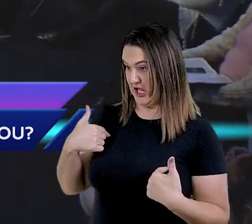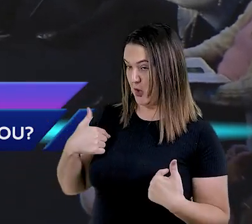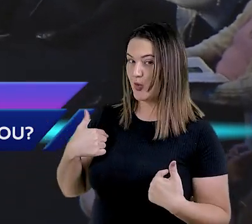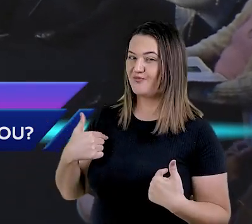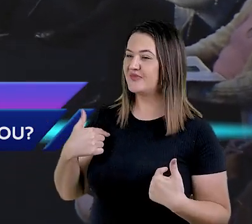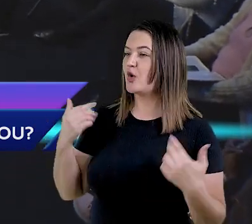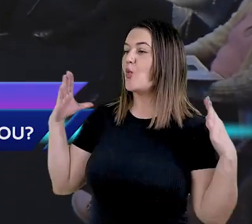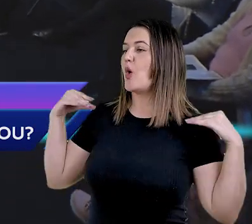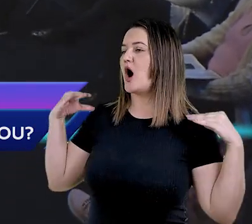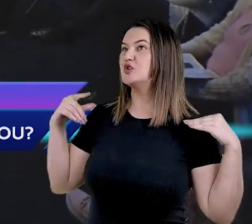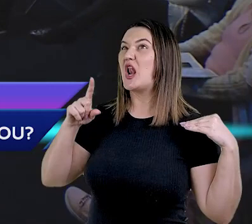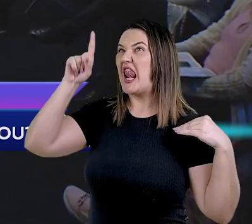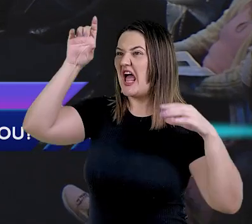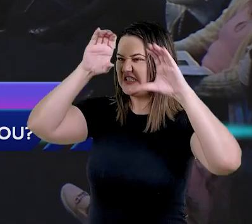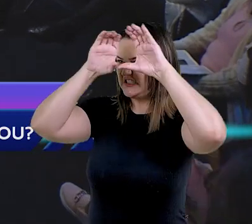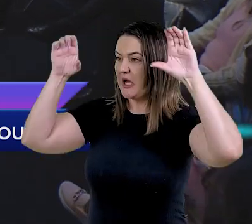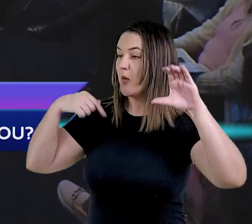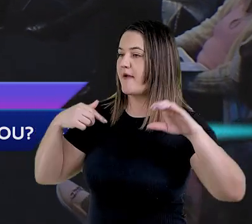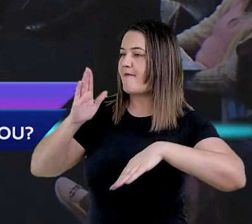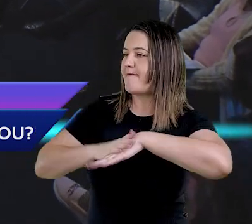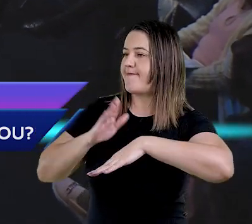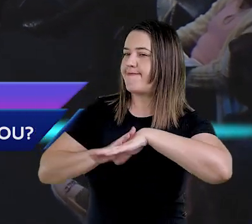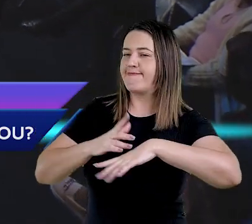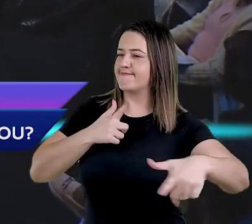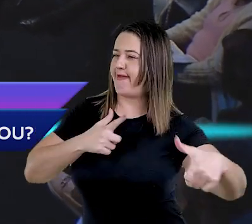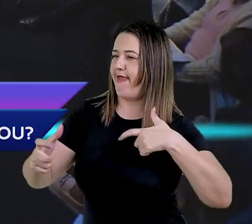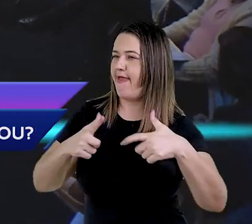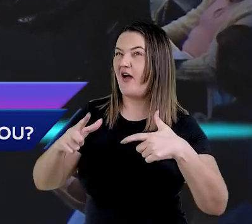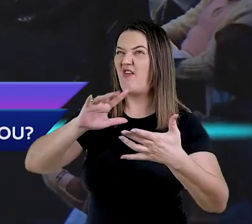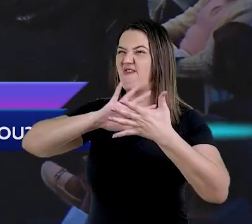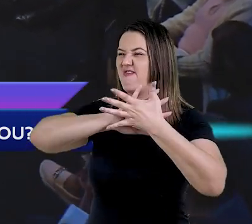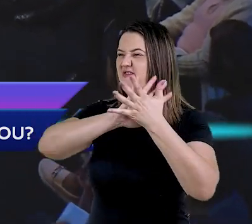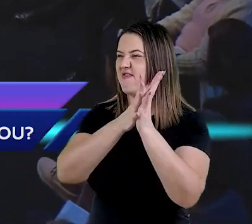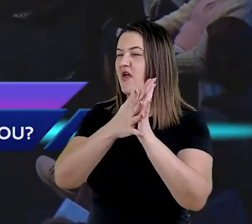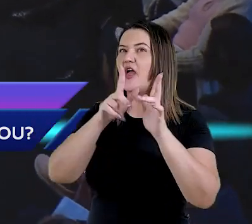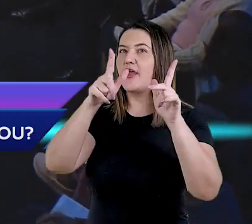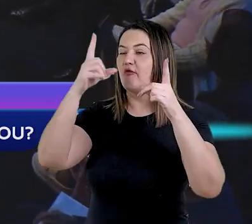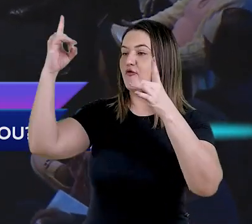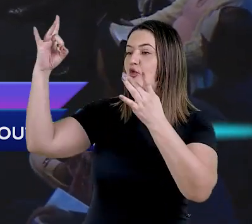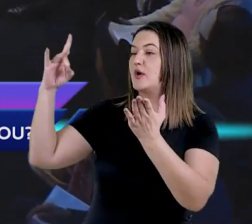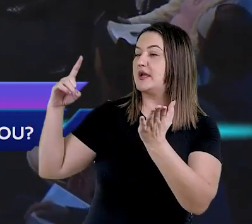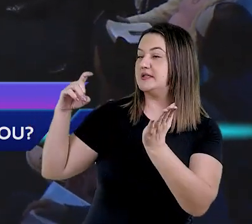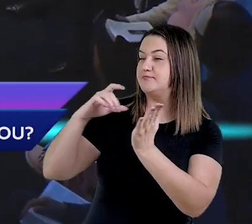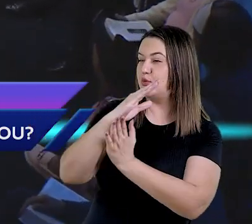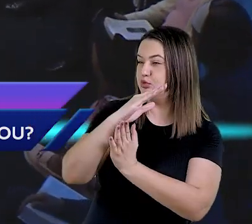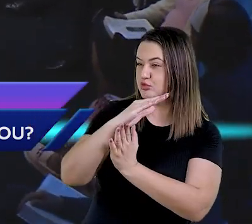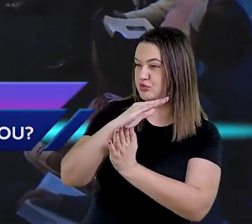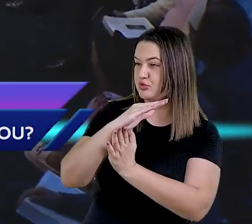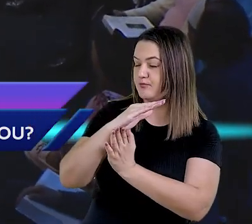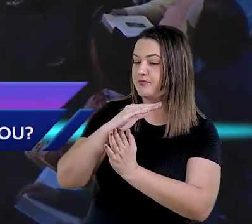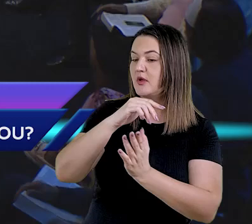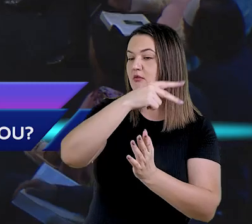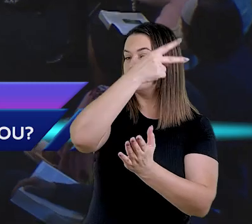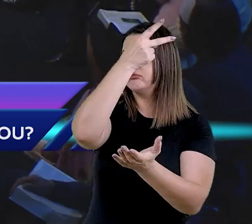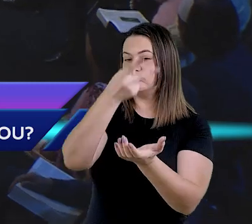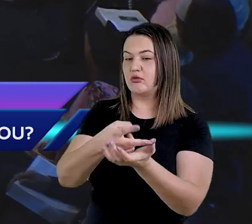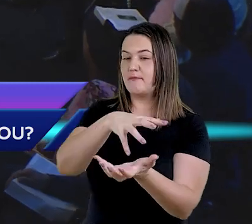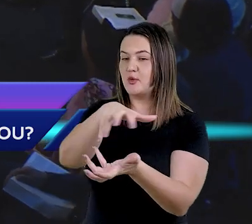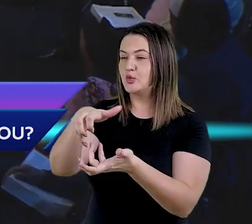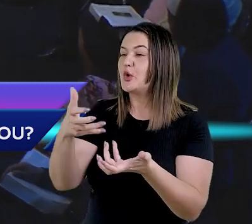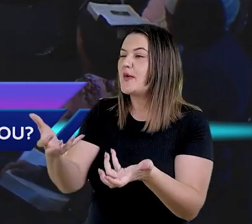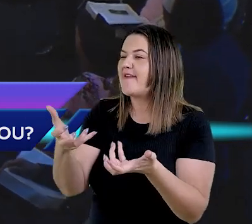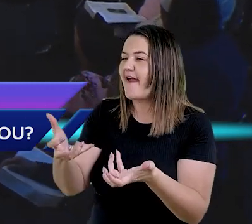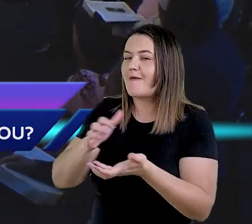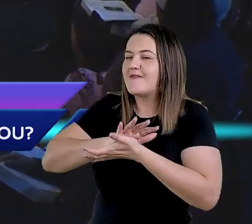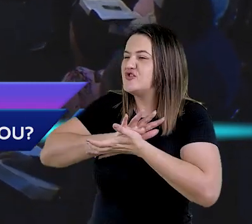céu fiz uma rebelião. Causei uma desgraça lá no céu, fui expulso de lá com a terça parte dos anjos. Vim aqui para a terra e